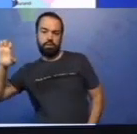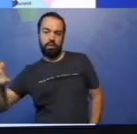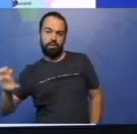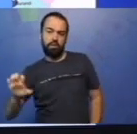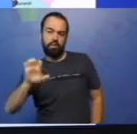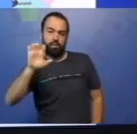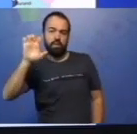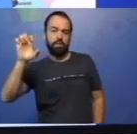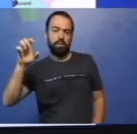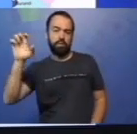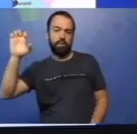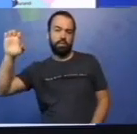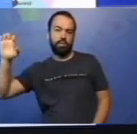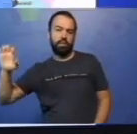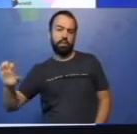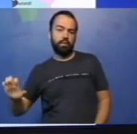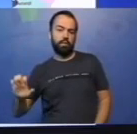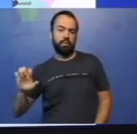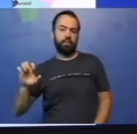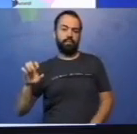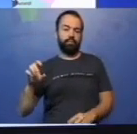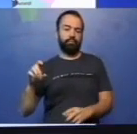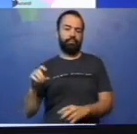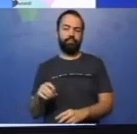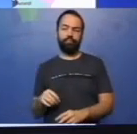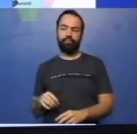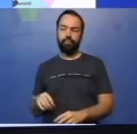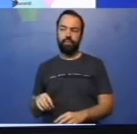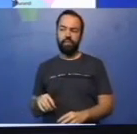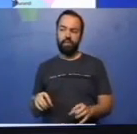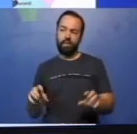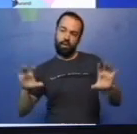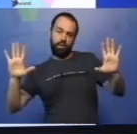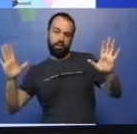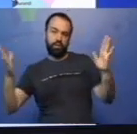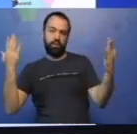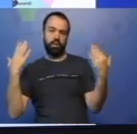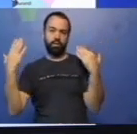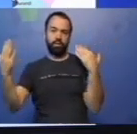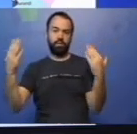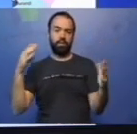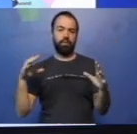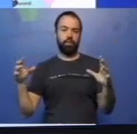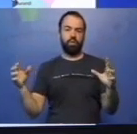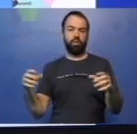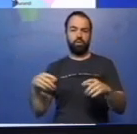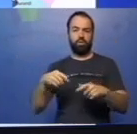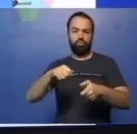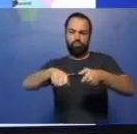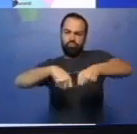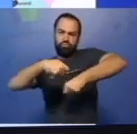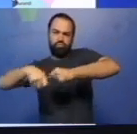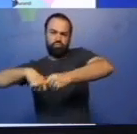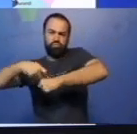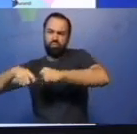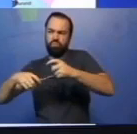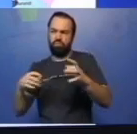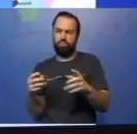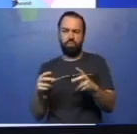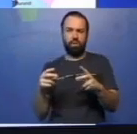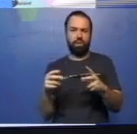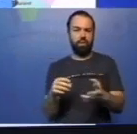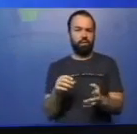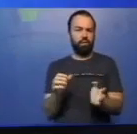africano. Então, é como se essas regiões étnicas estivessem inúmeras delas presentes em